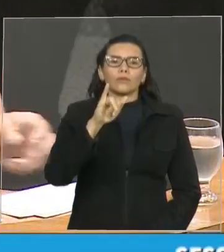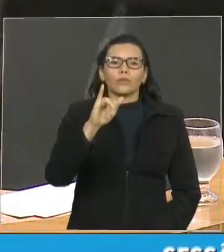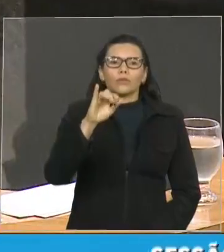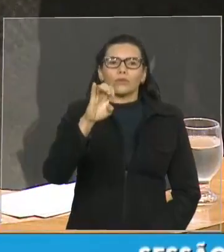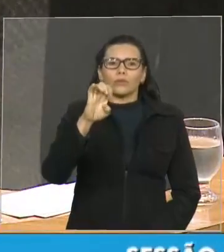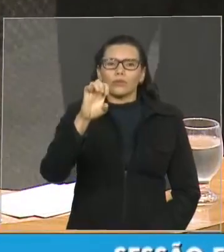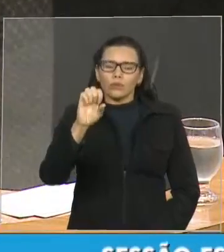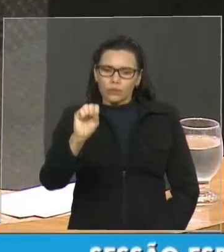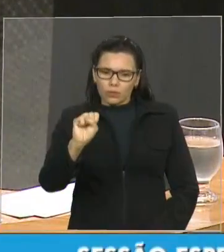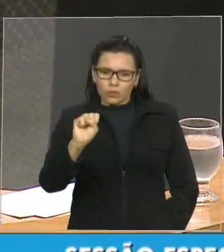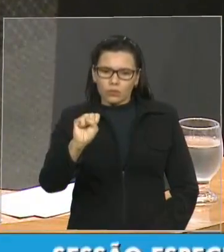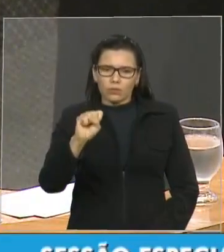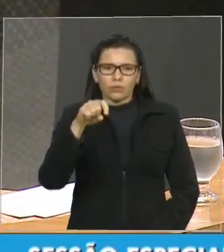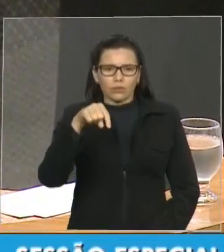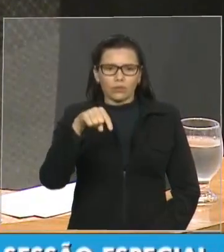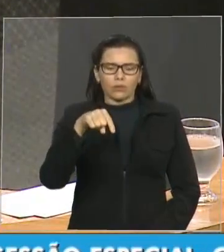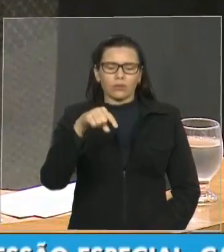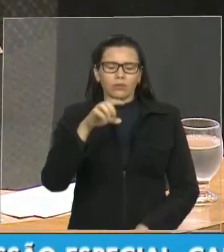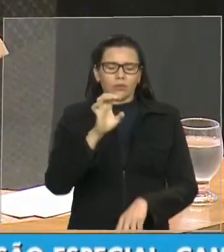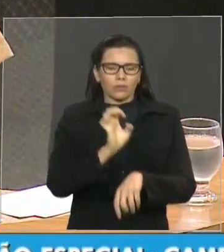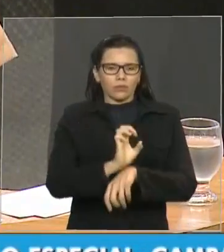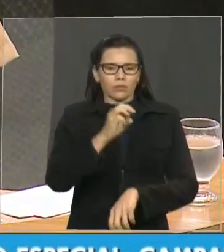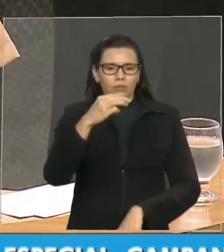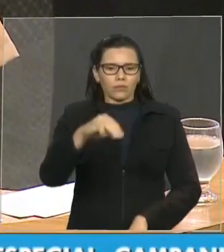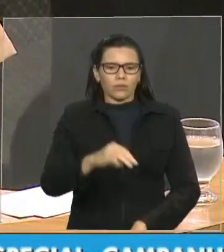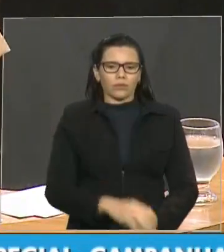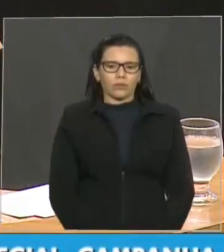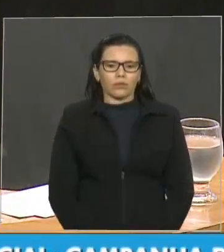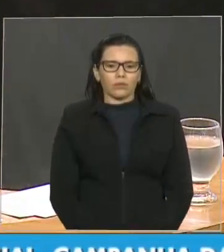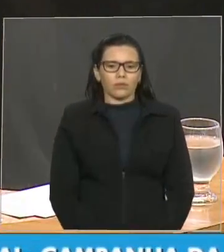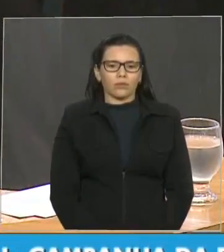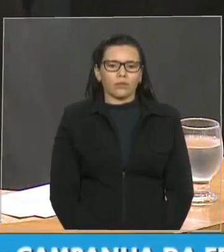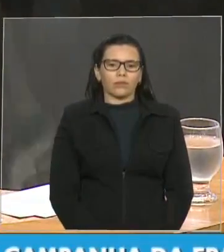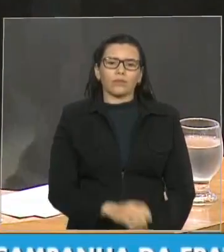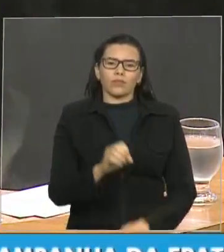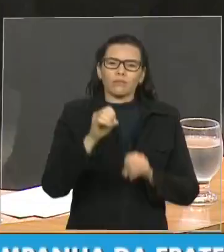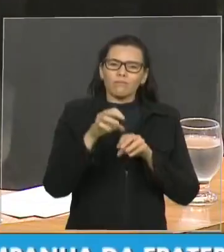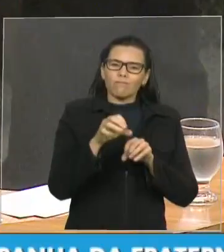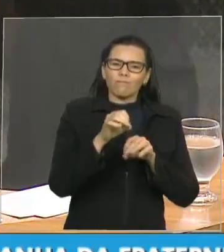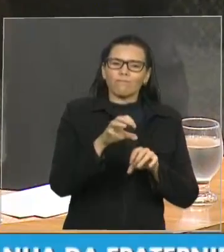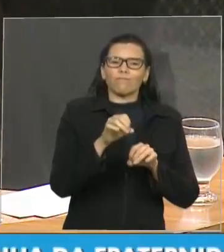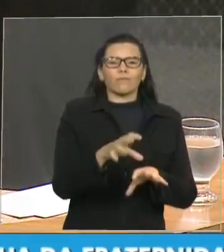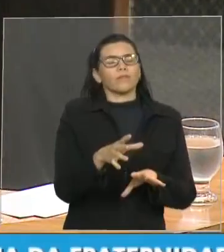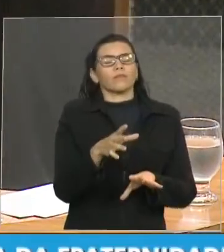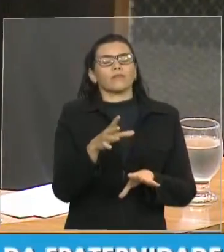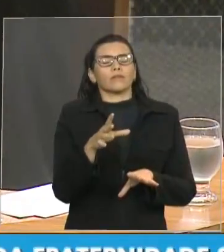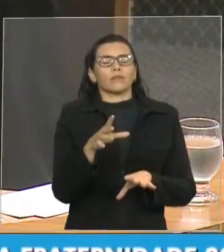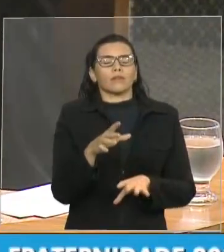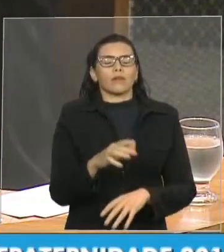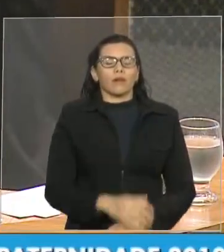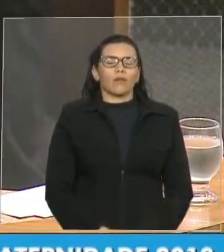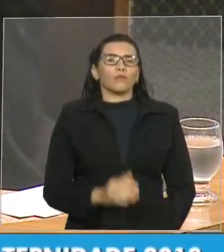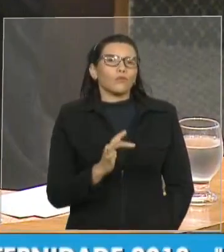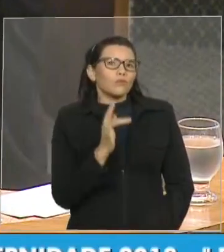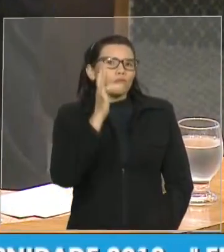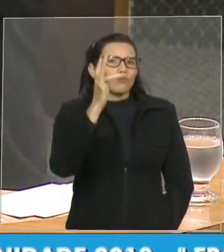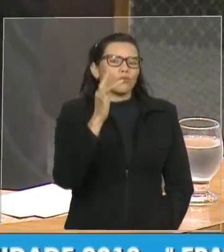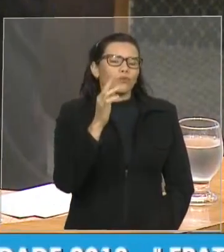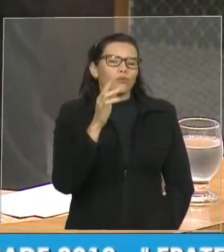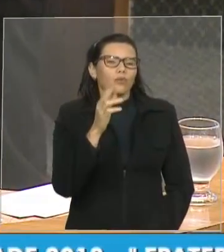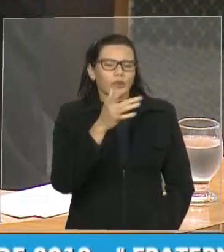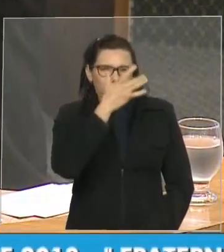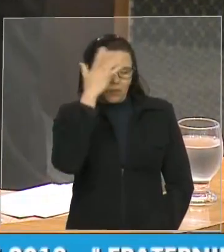Maranhão, onde forma os sacerdotes do nosso estado do Maranhão. Senhora